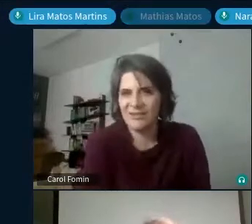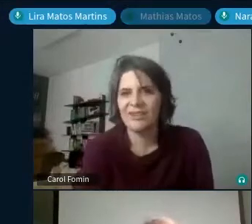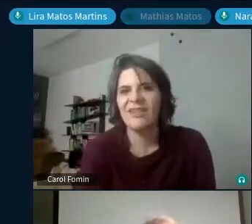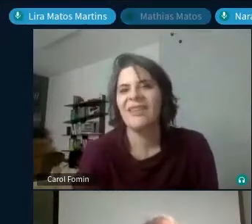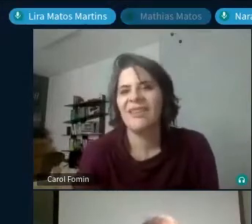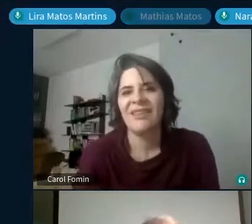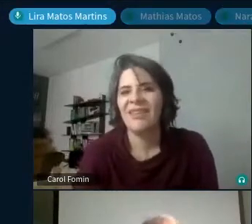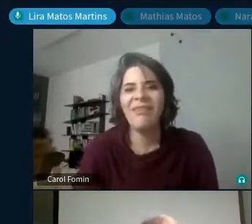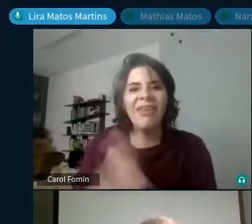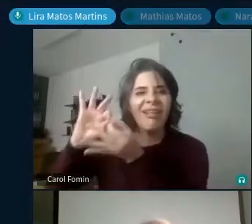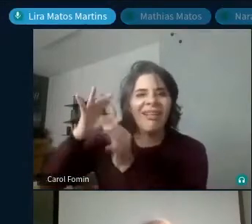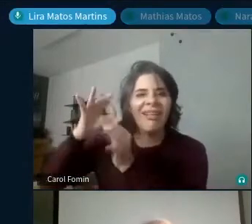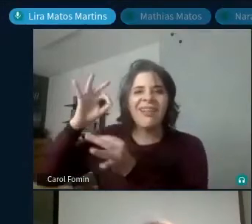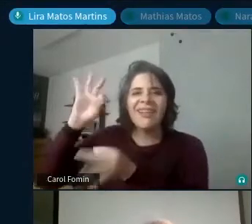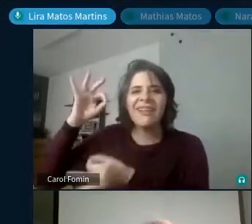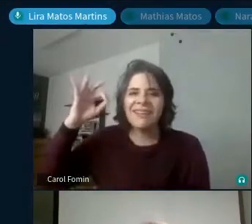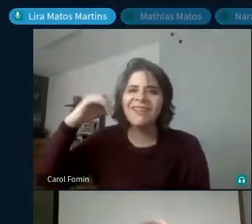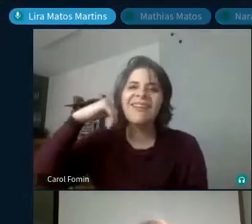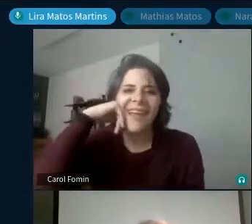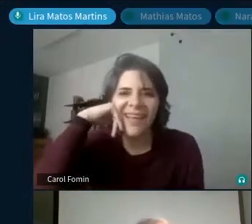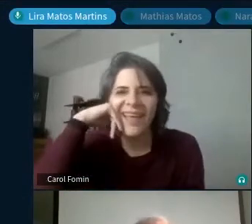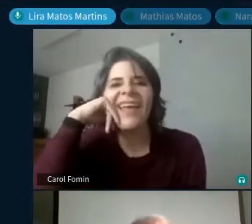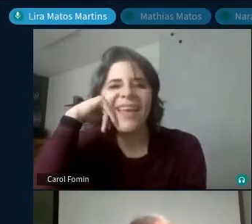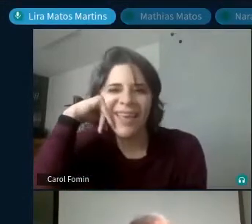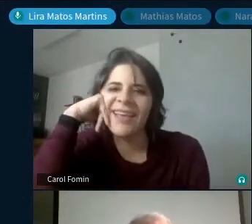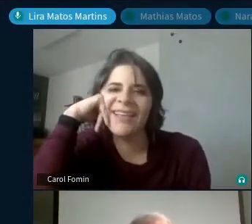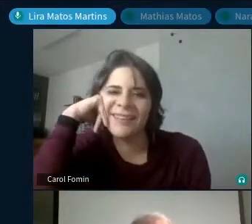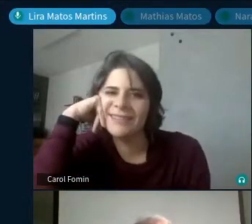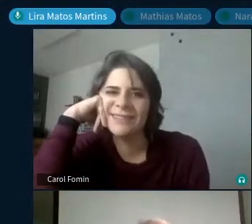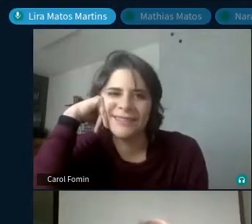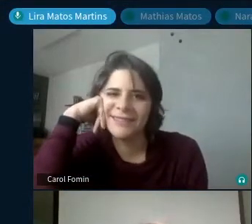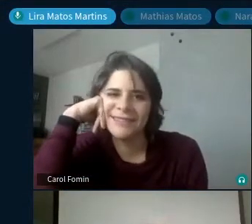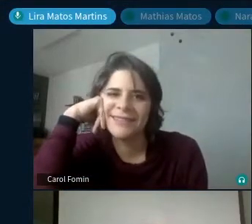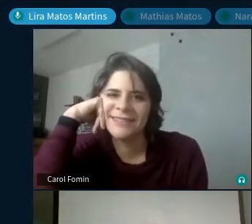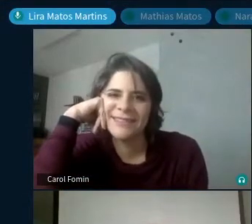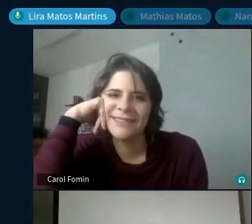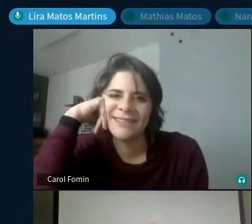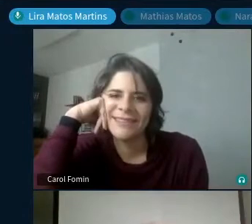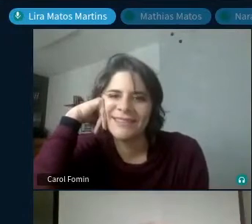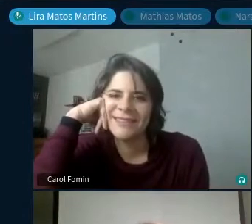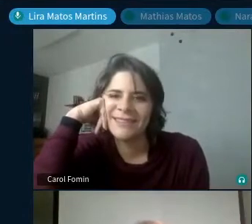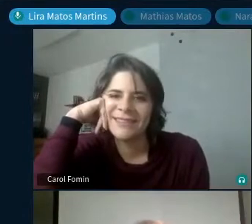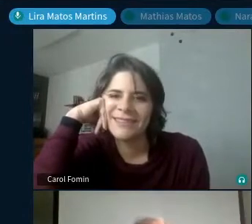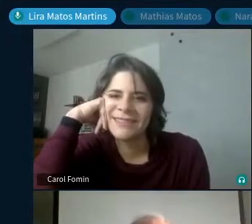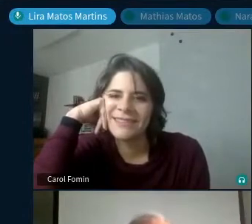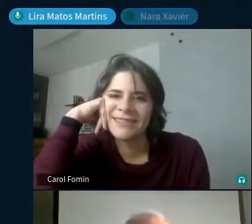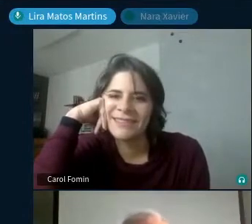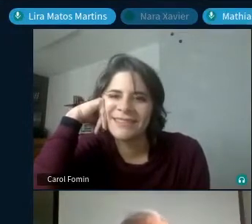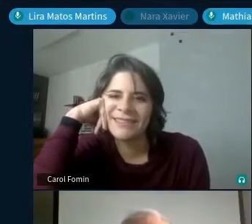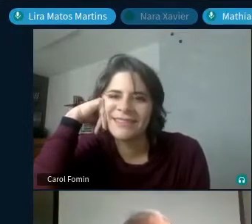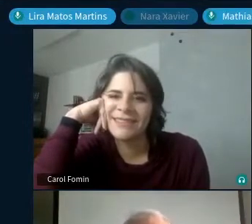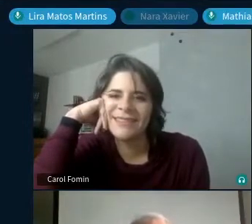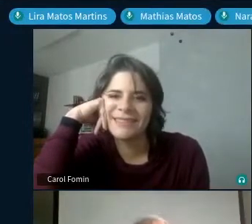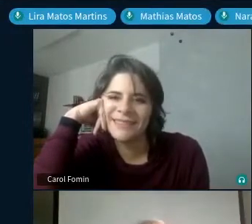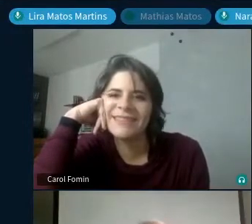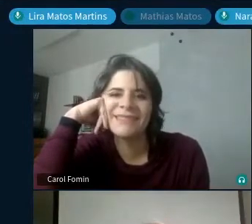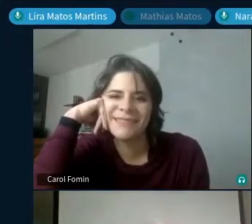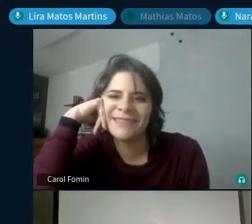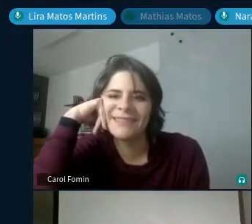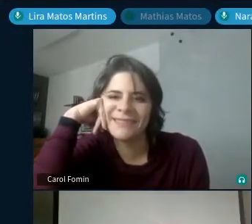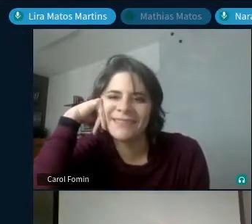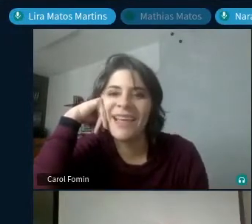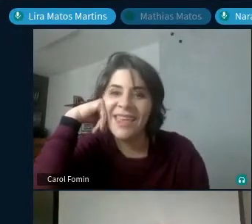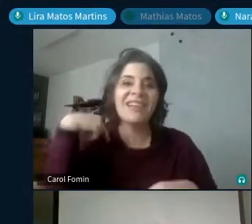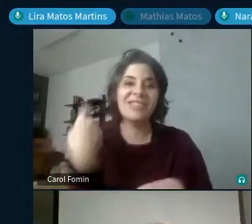Gente. Ah, sim, eles devem estar fofocando lá, batendo papo, gente. Imagina, eles aproveitam esses encontros, né, para